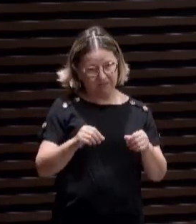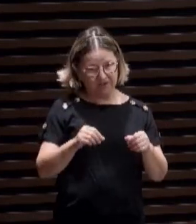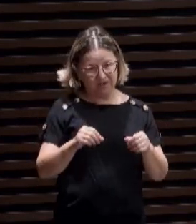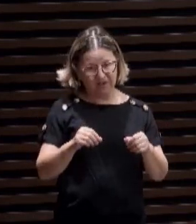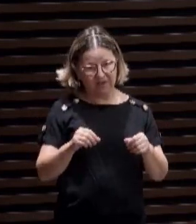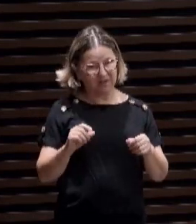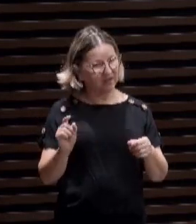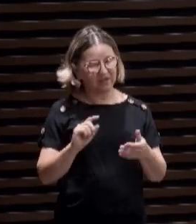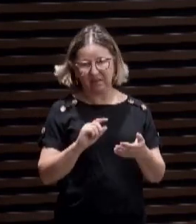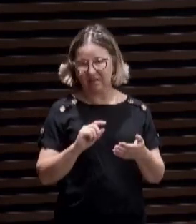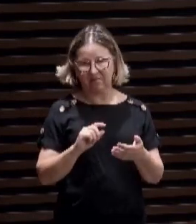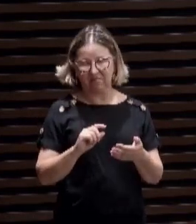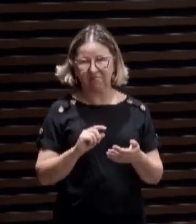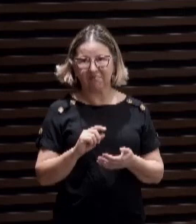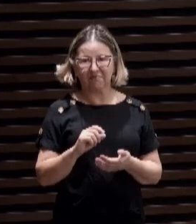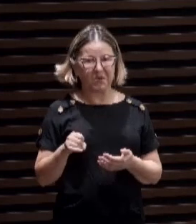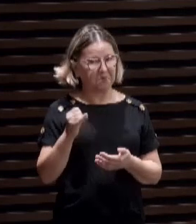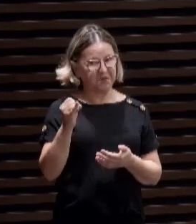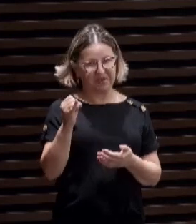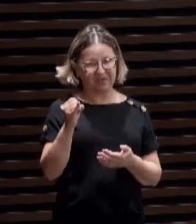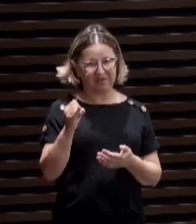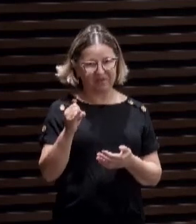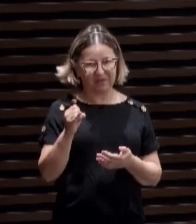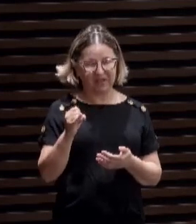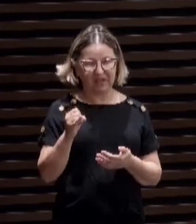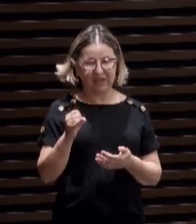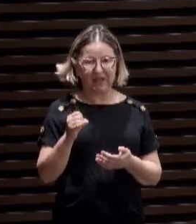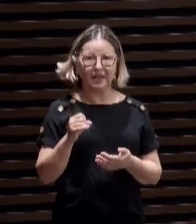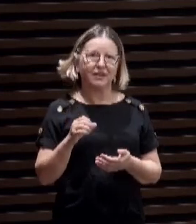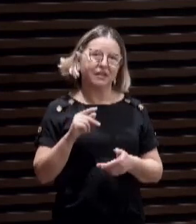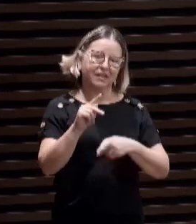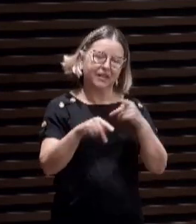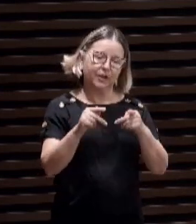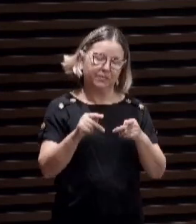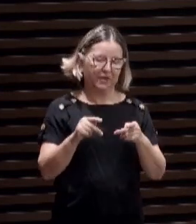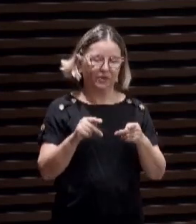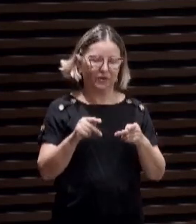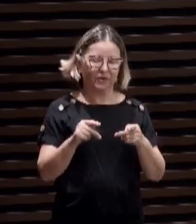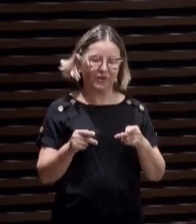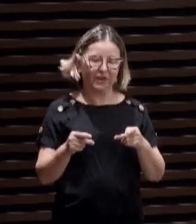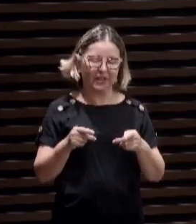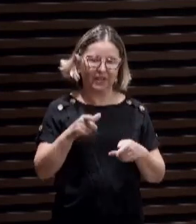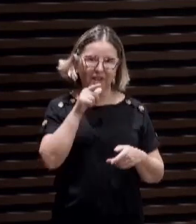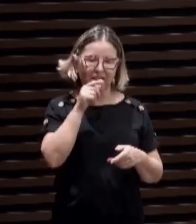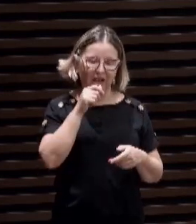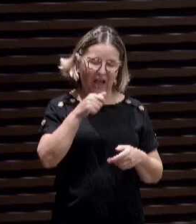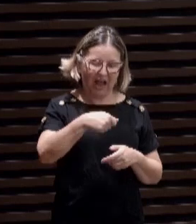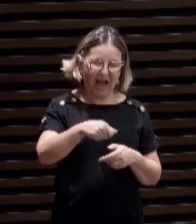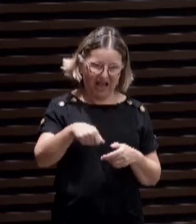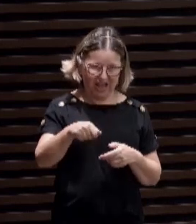que dá o crescimento. Ora, o que planta e o que rega são um, e cada